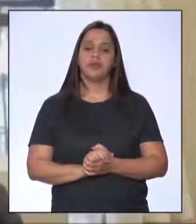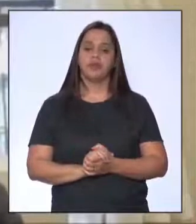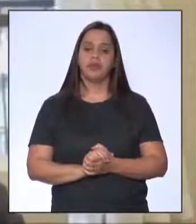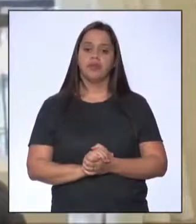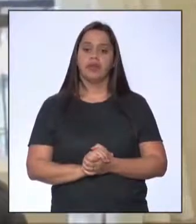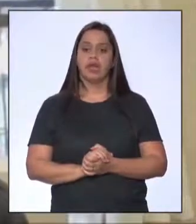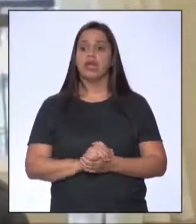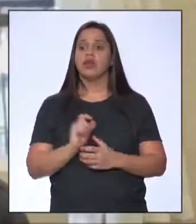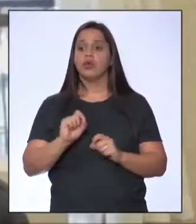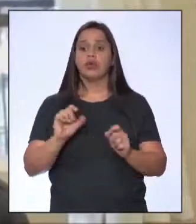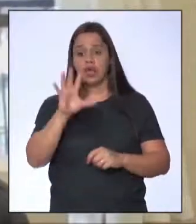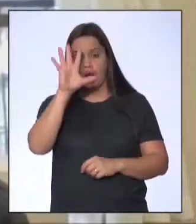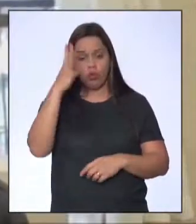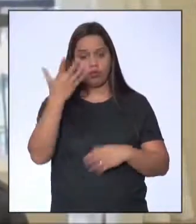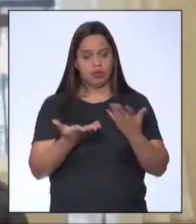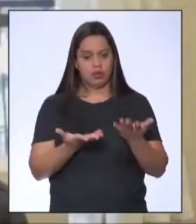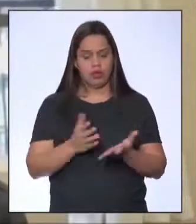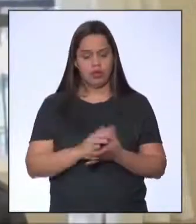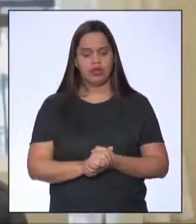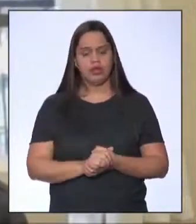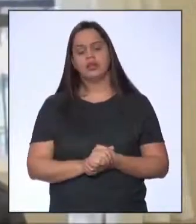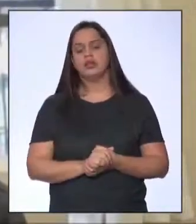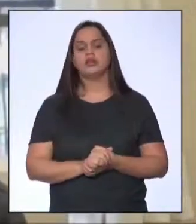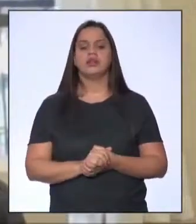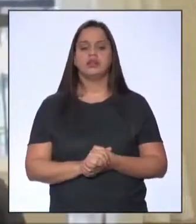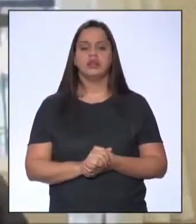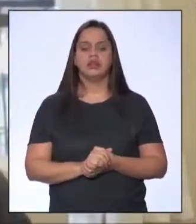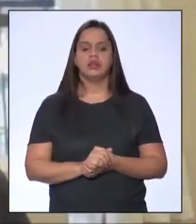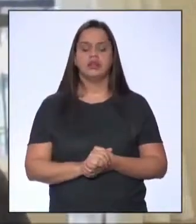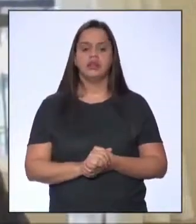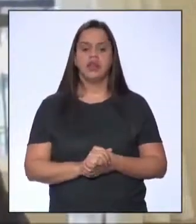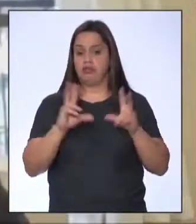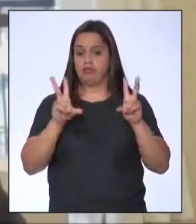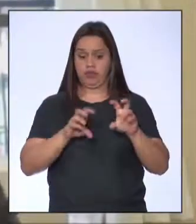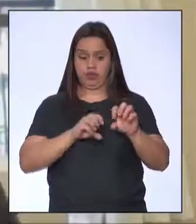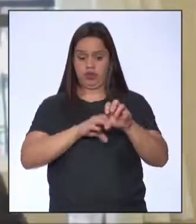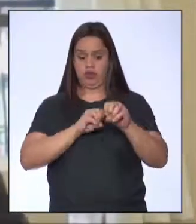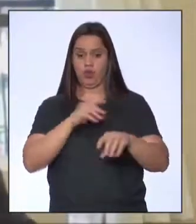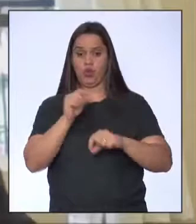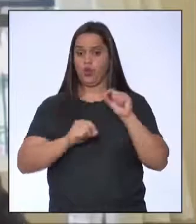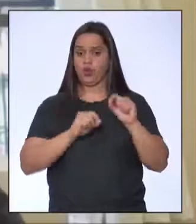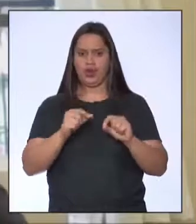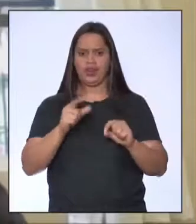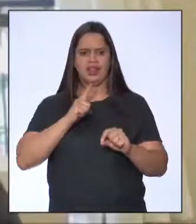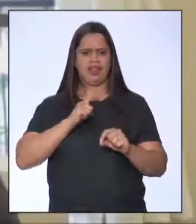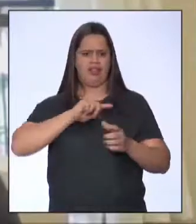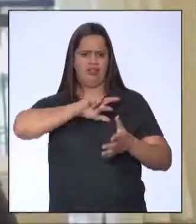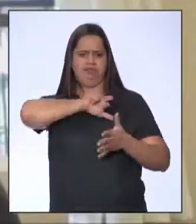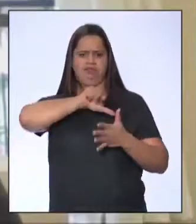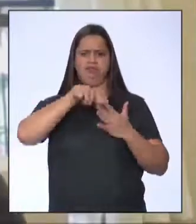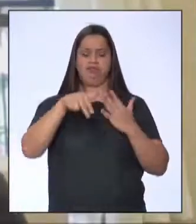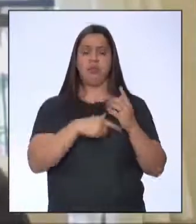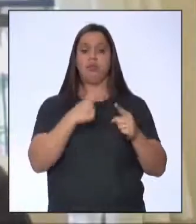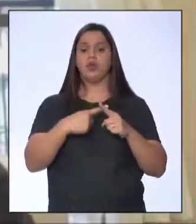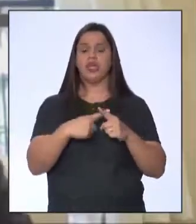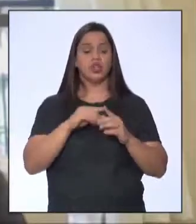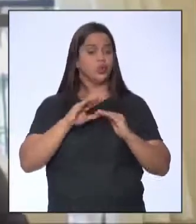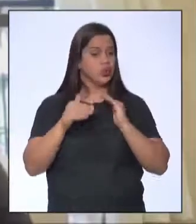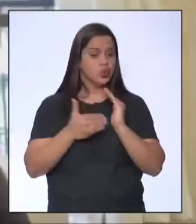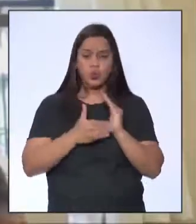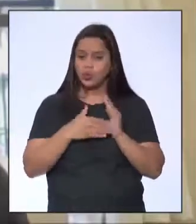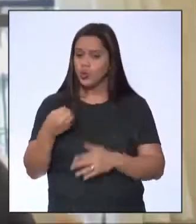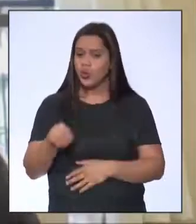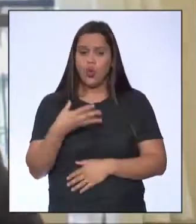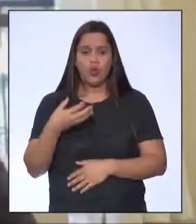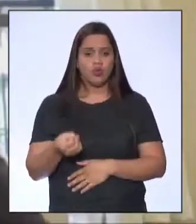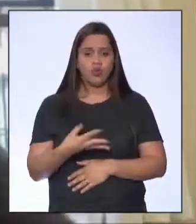O que acontece? A parte da educação vem muitas resoluções, porque está tudo novo.